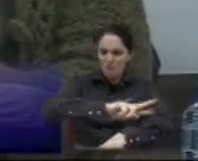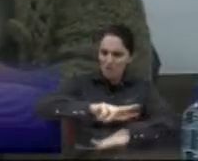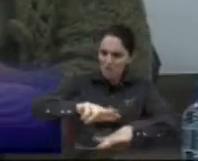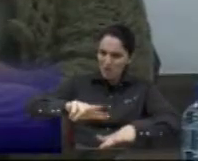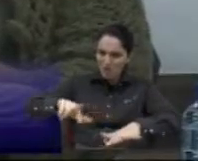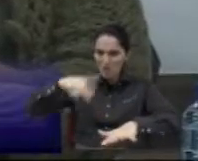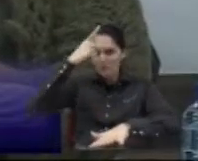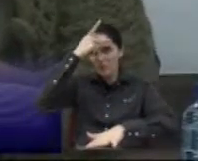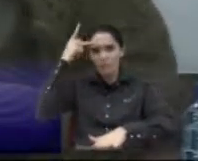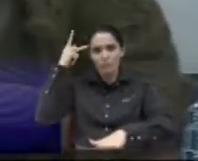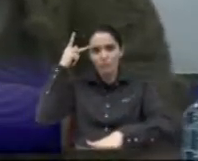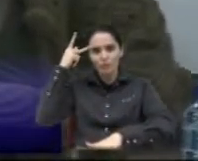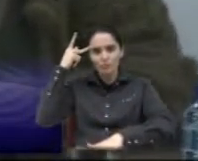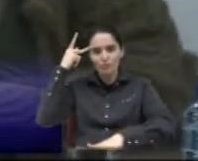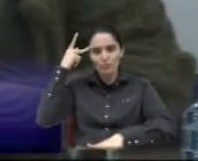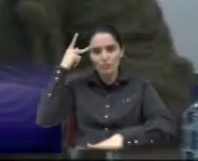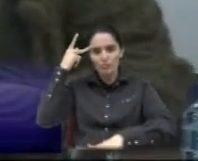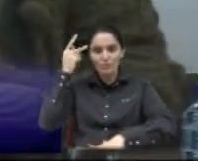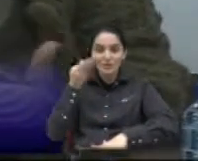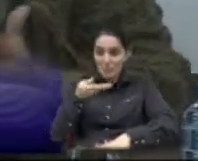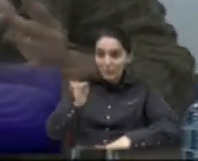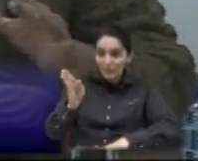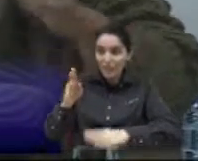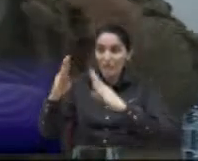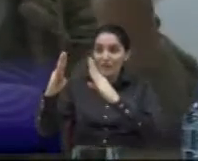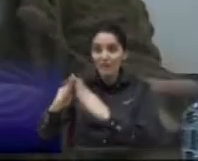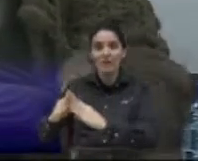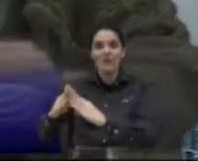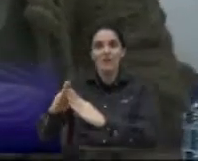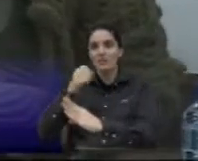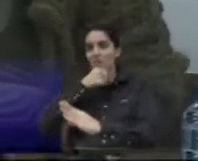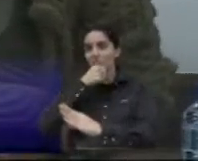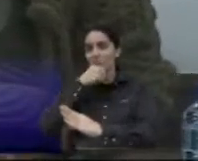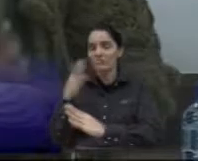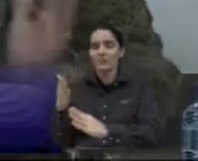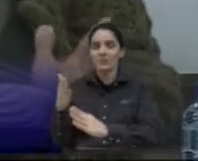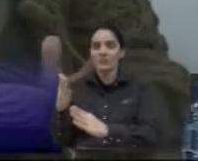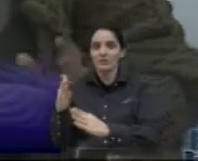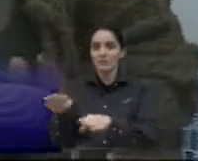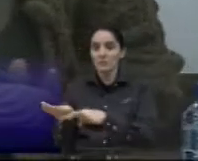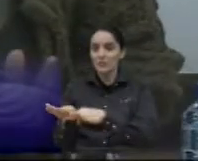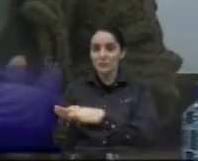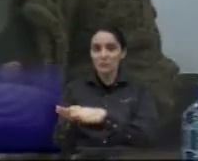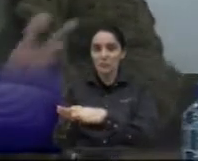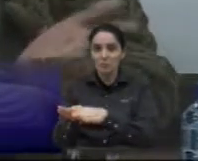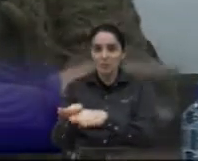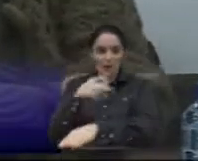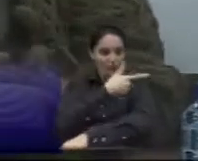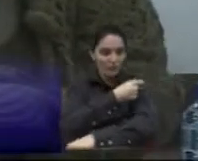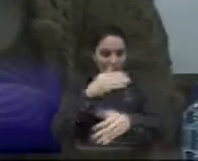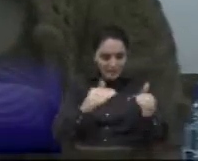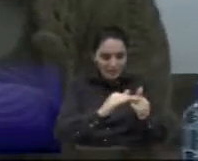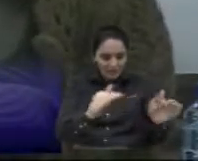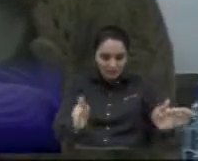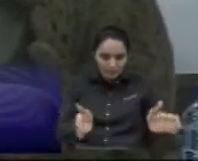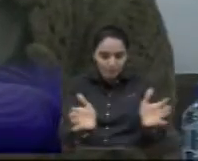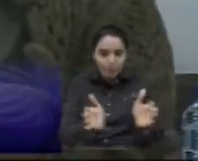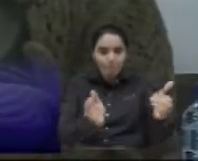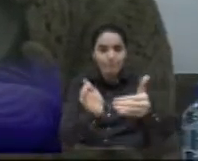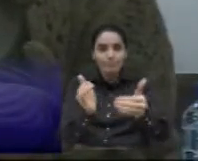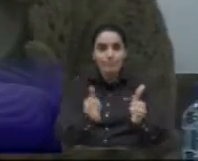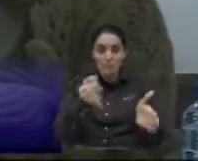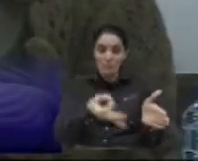para atender essas pessoas em casa, bem como acondicionar toda essa vacina de forma correta para que